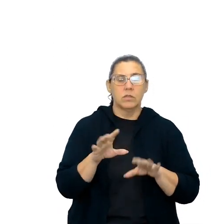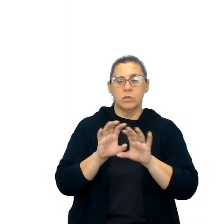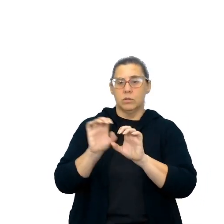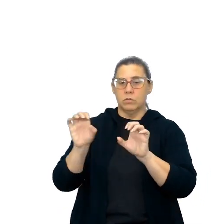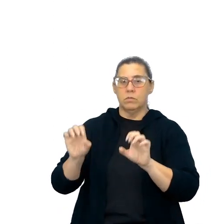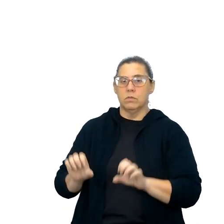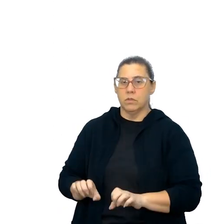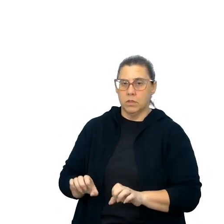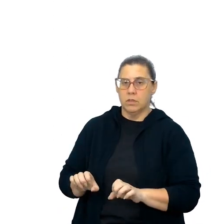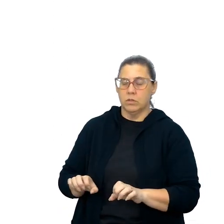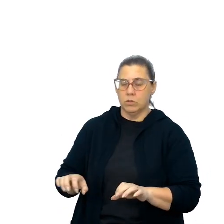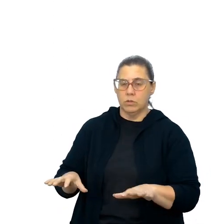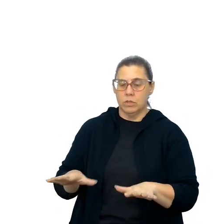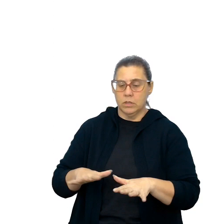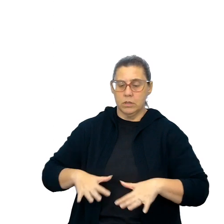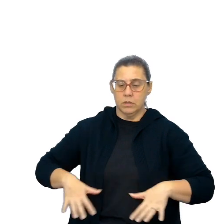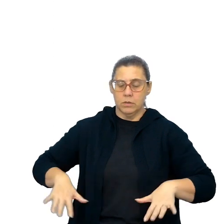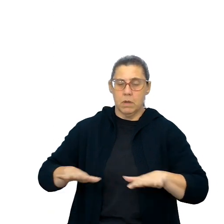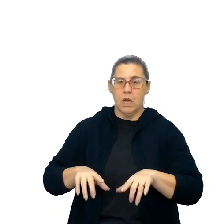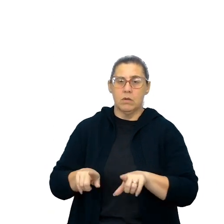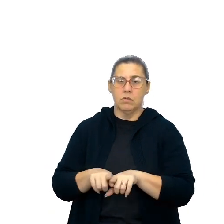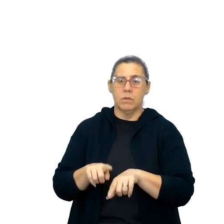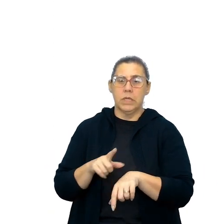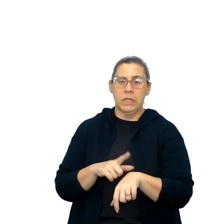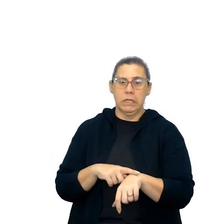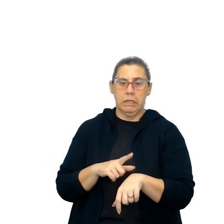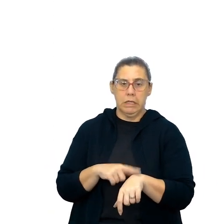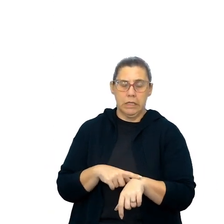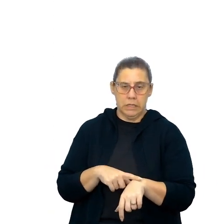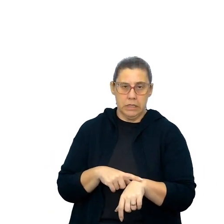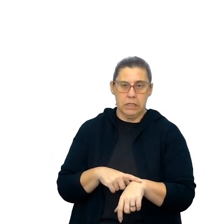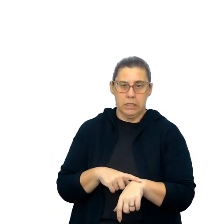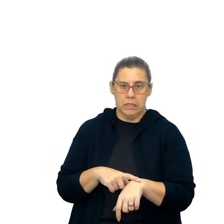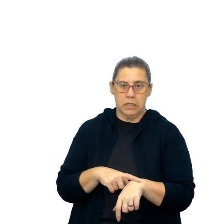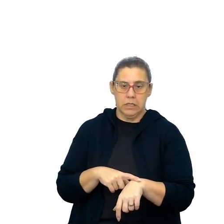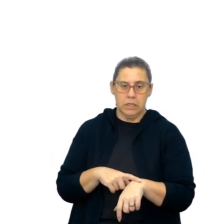estrutura de espaço e tempo, né, como a gente estava